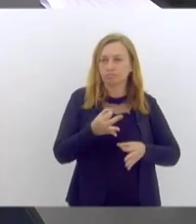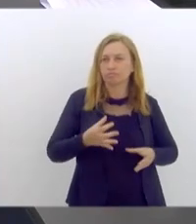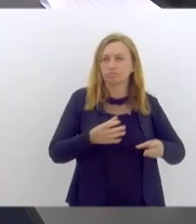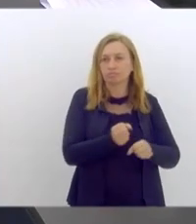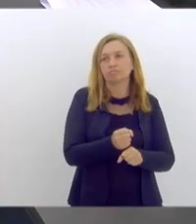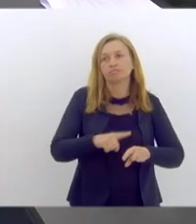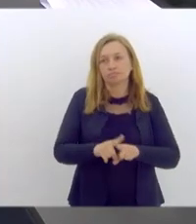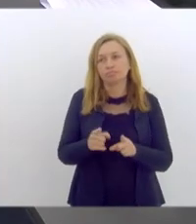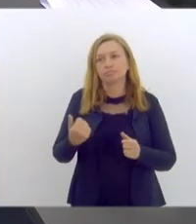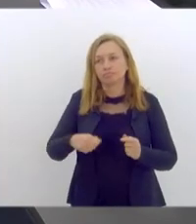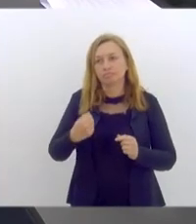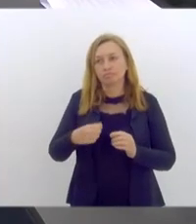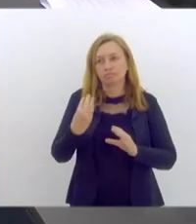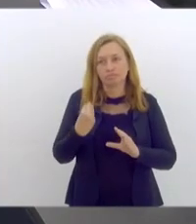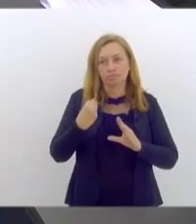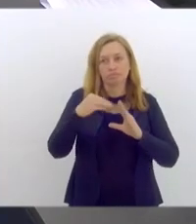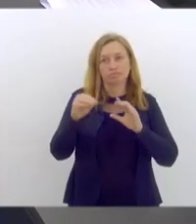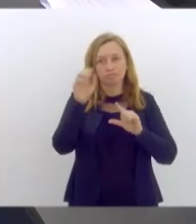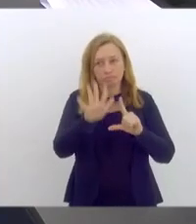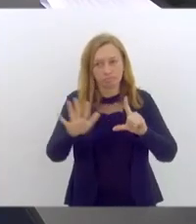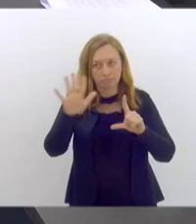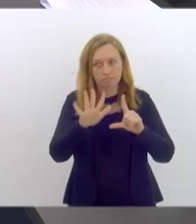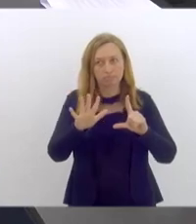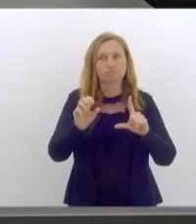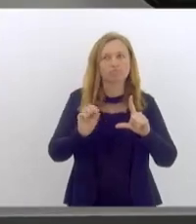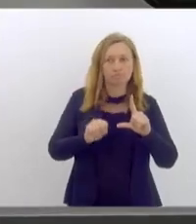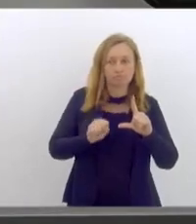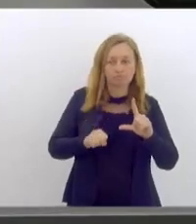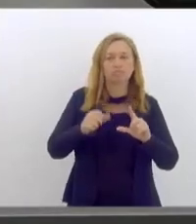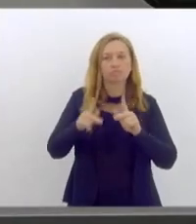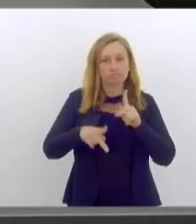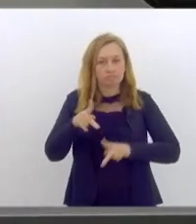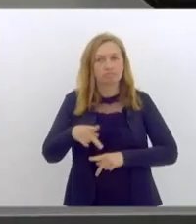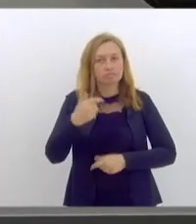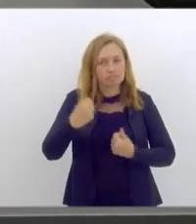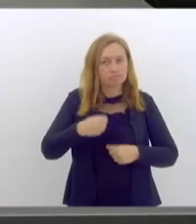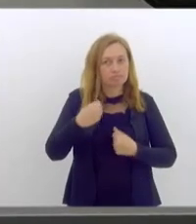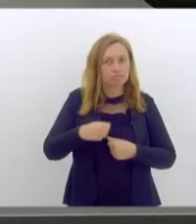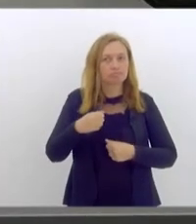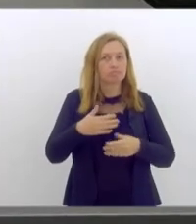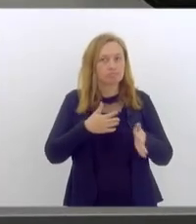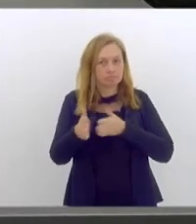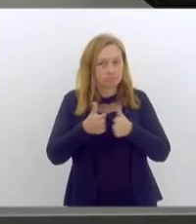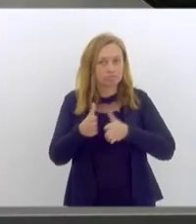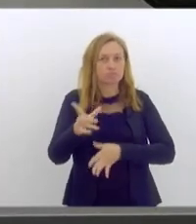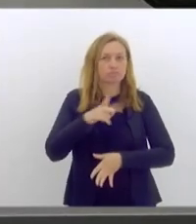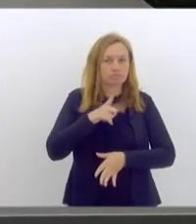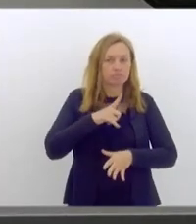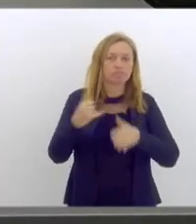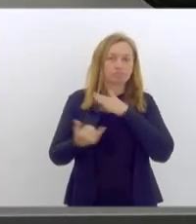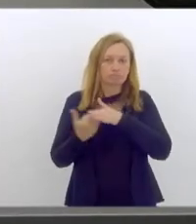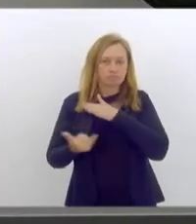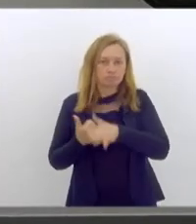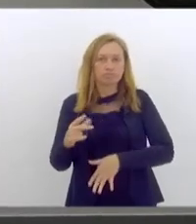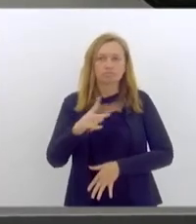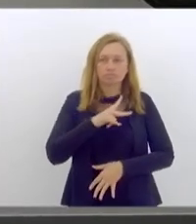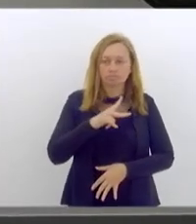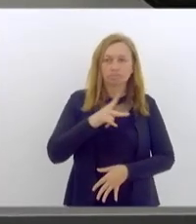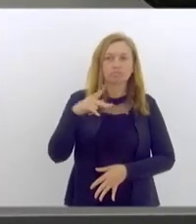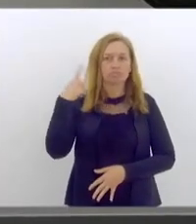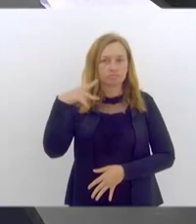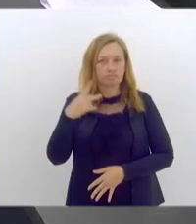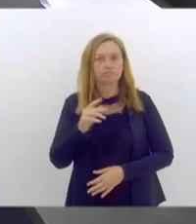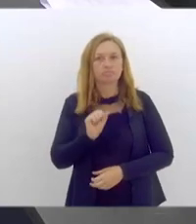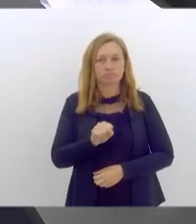publicá-los né porque a população de uma maneira geral as instituições o próprio Parlamento